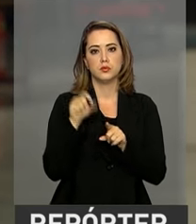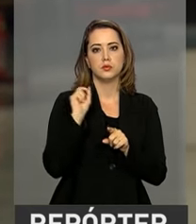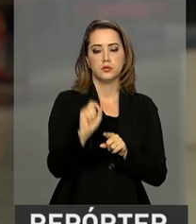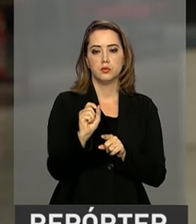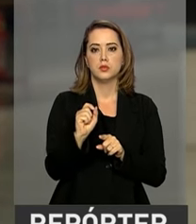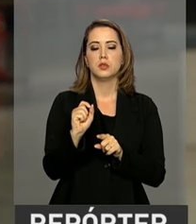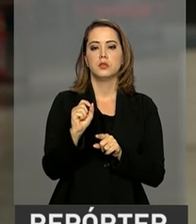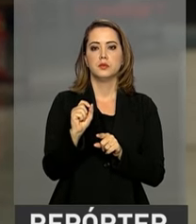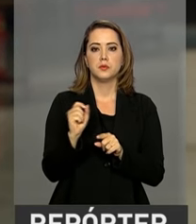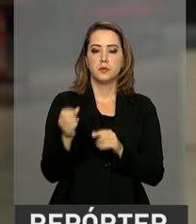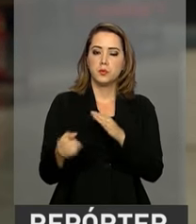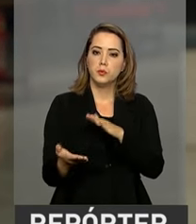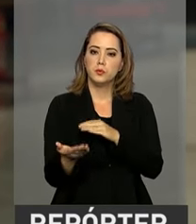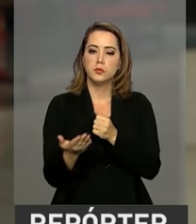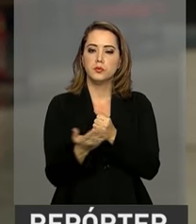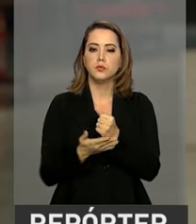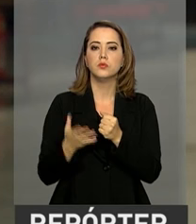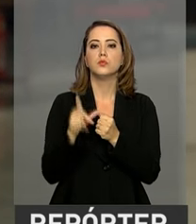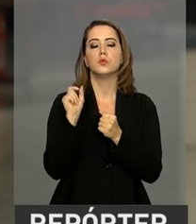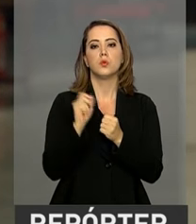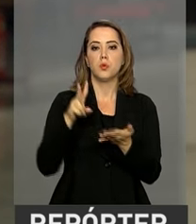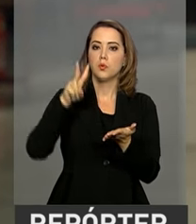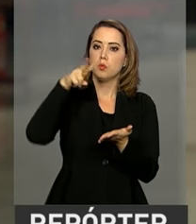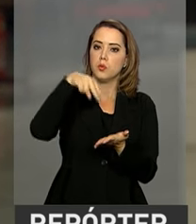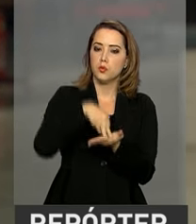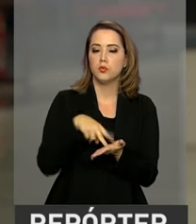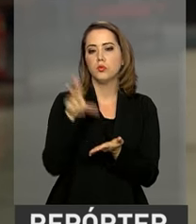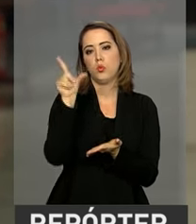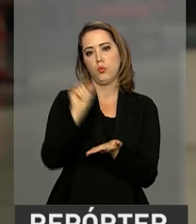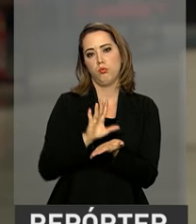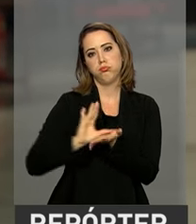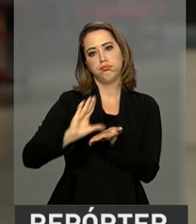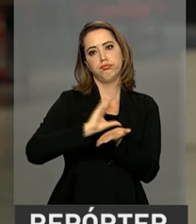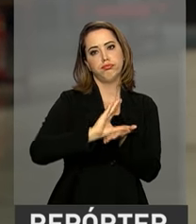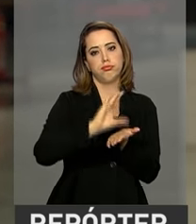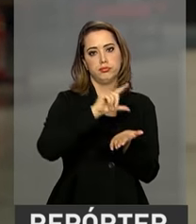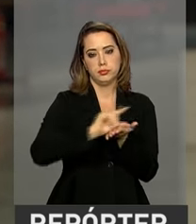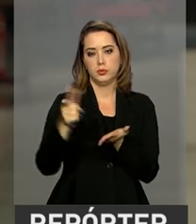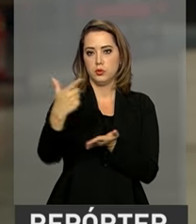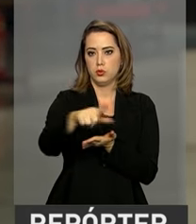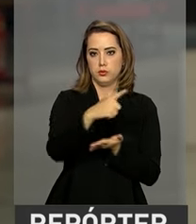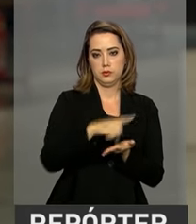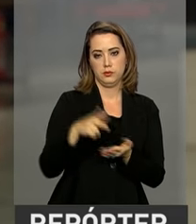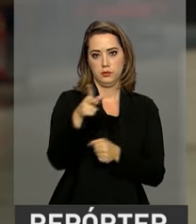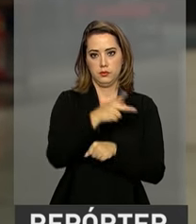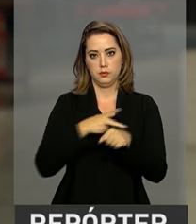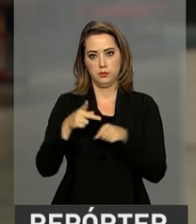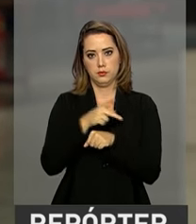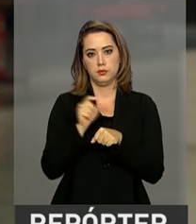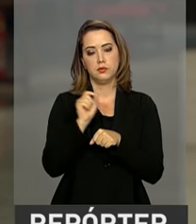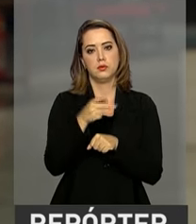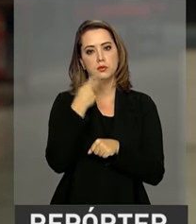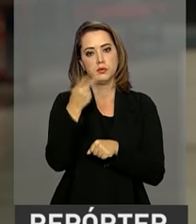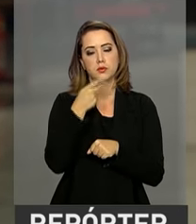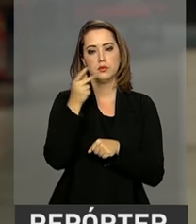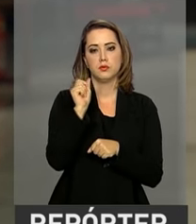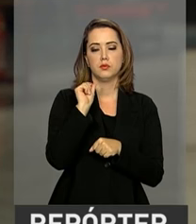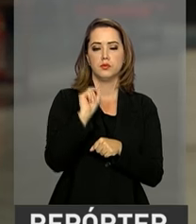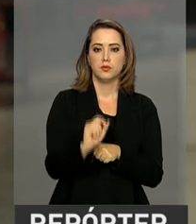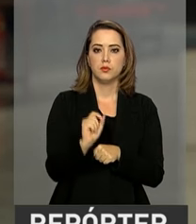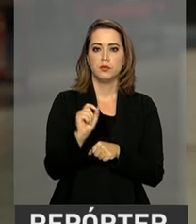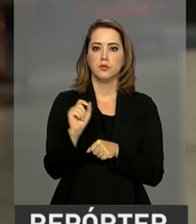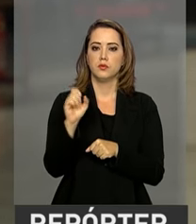sólido com baixa exposição internacional o presidente em exercício Michel Temer falou sobre a saída do Reino Unido da União